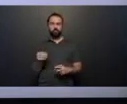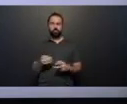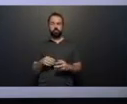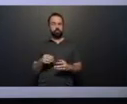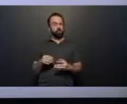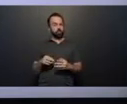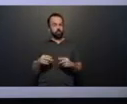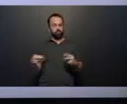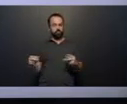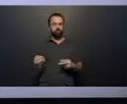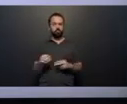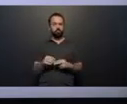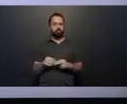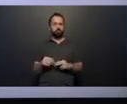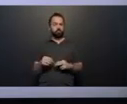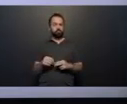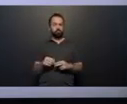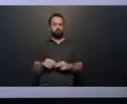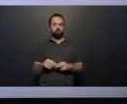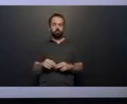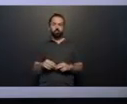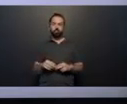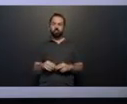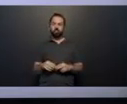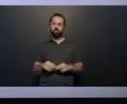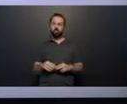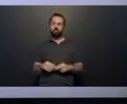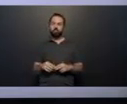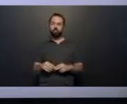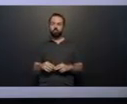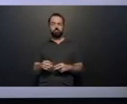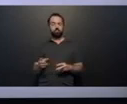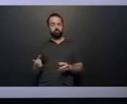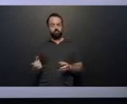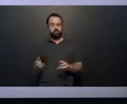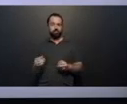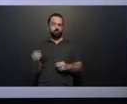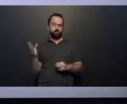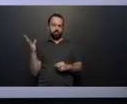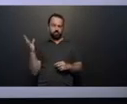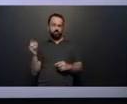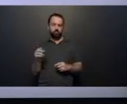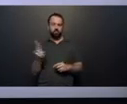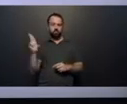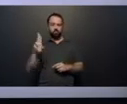o π valendo 3,1. Se não passar nada, a gente utiliza